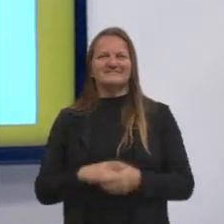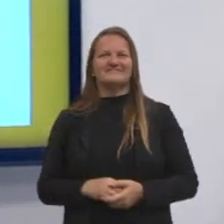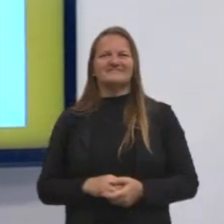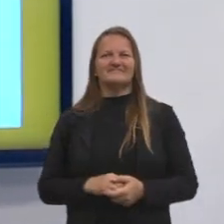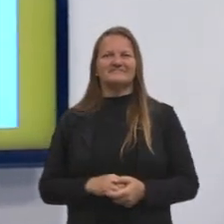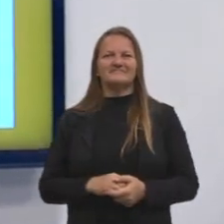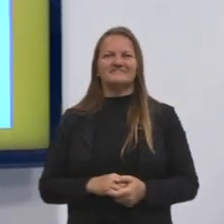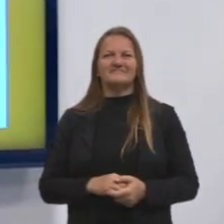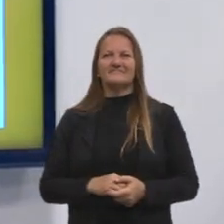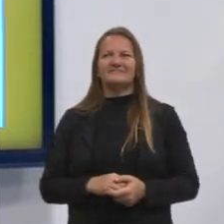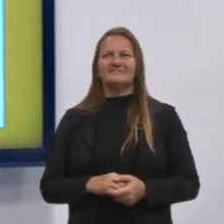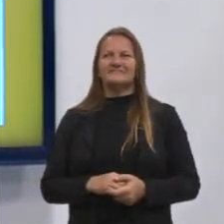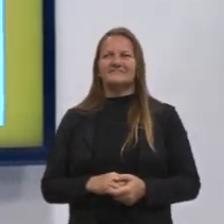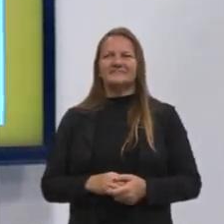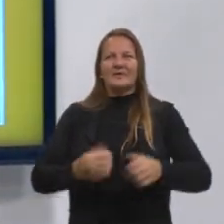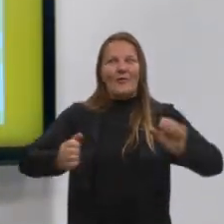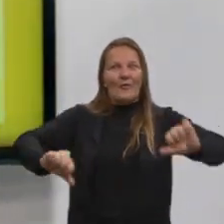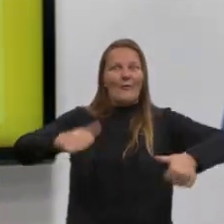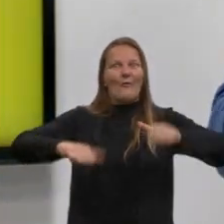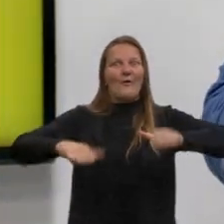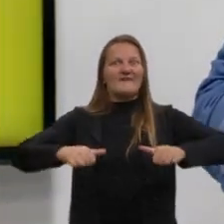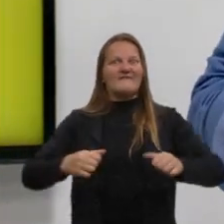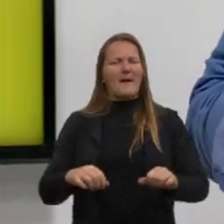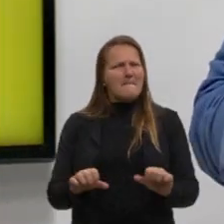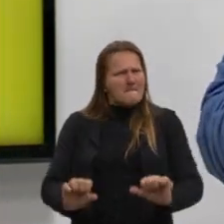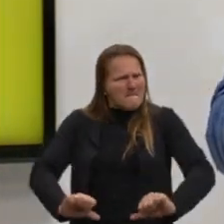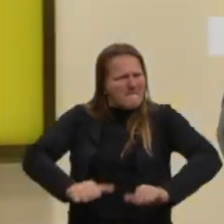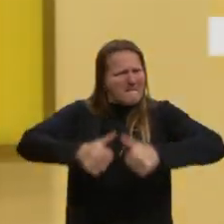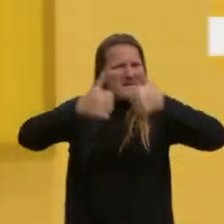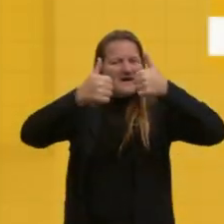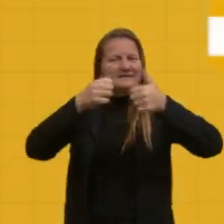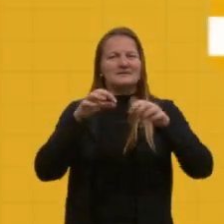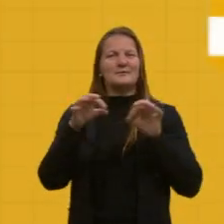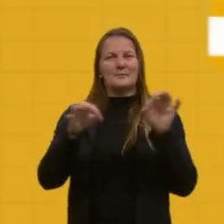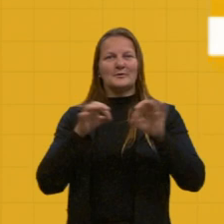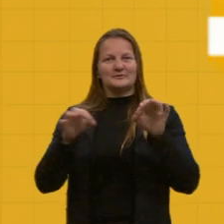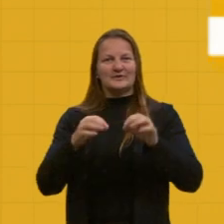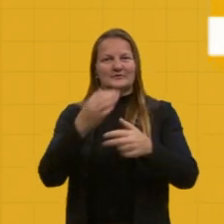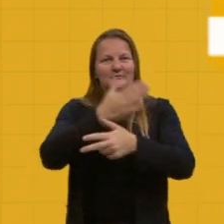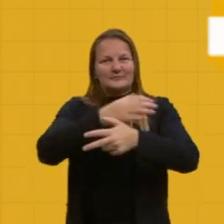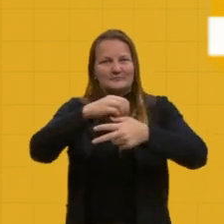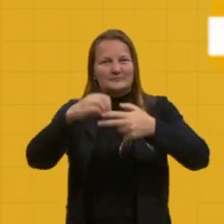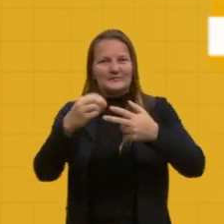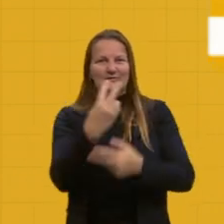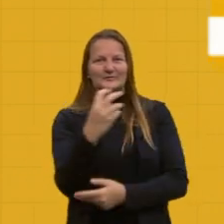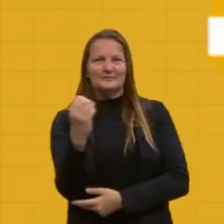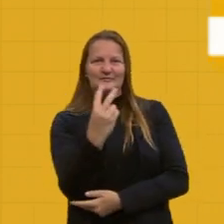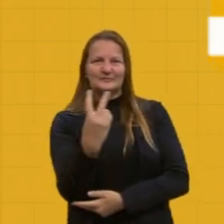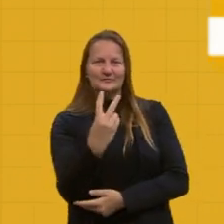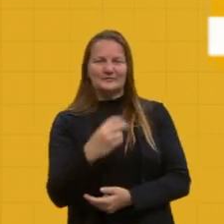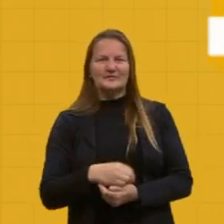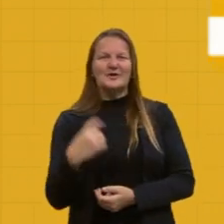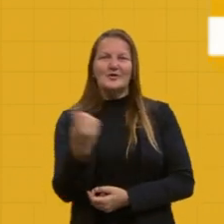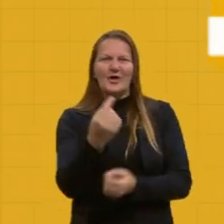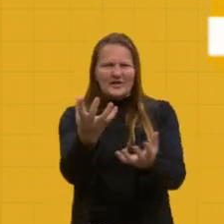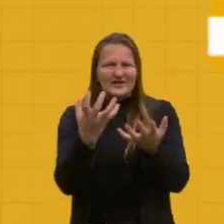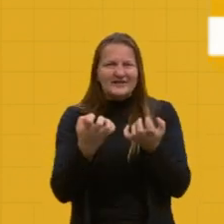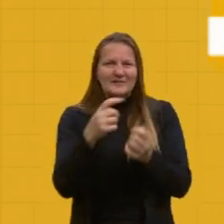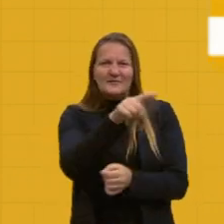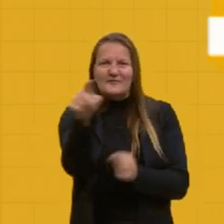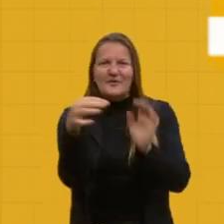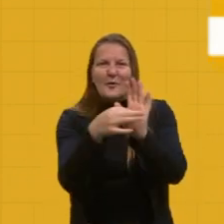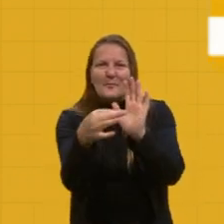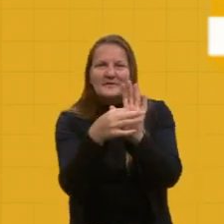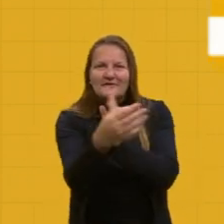para a gente qualificar então mais ainda o nosso projeto pré-enem 2022 nós queremos saber a